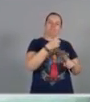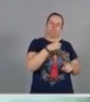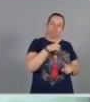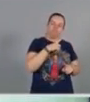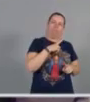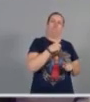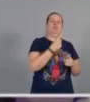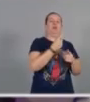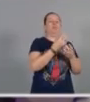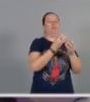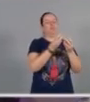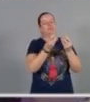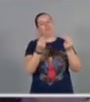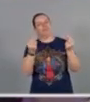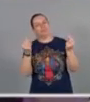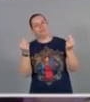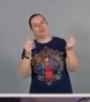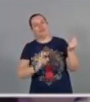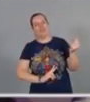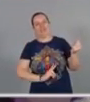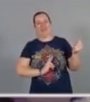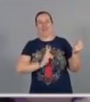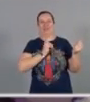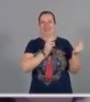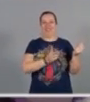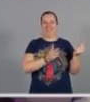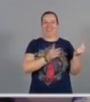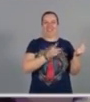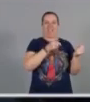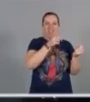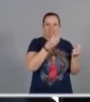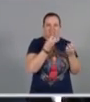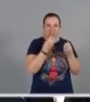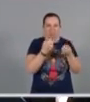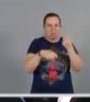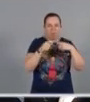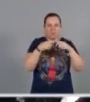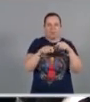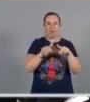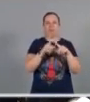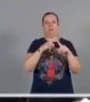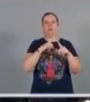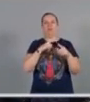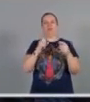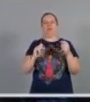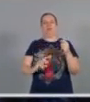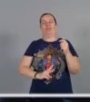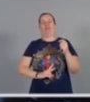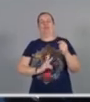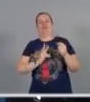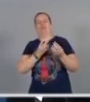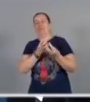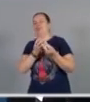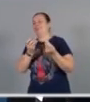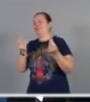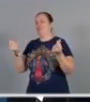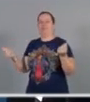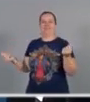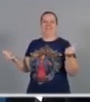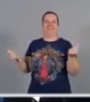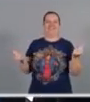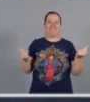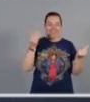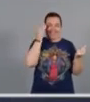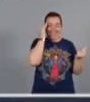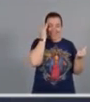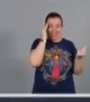essa essa essa essa virtude você não é um bom negócio é mais eu tenho isso isso isso isso você entendeu